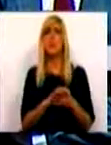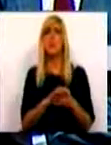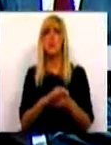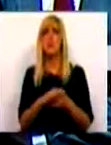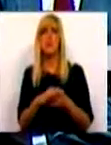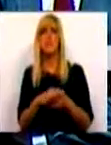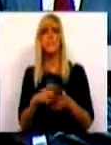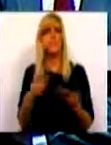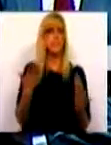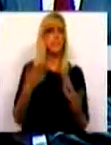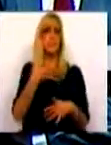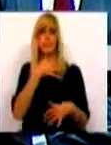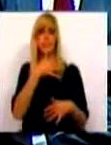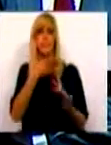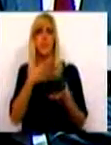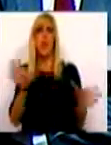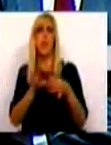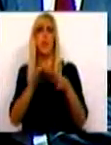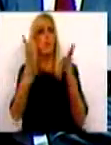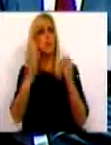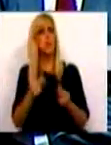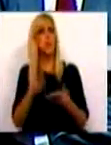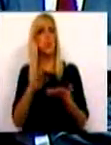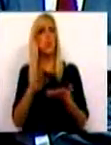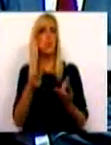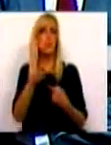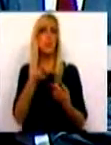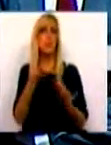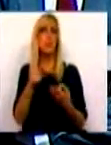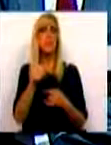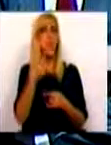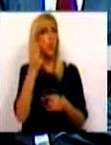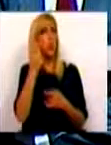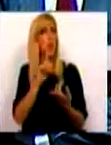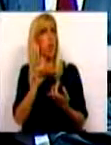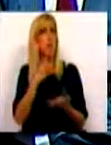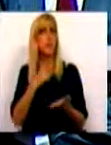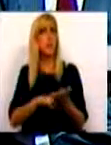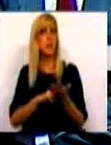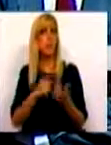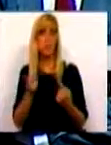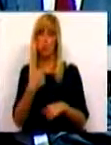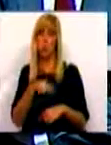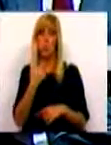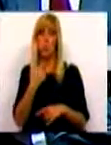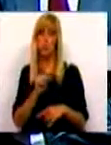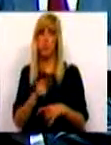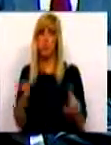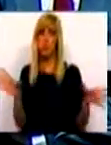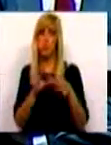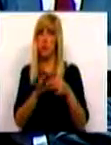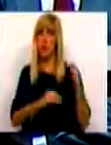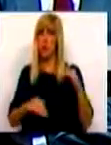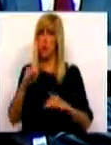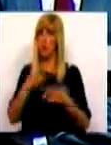às contas orçamentais, mas não as conhece verdadeiramente, Senhora Deputada. Nós não podemos associar aumento da